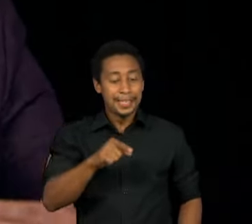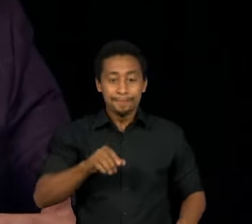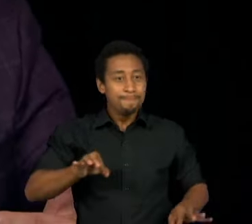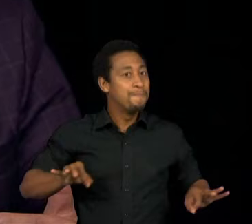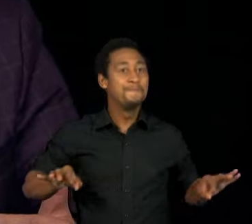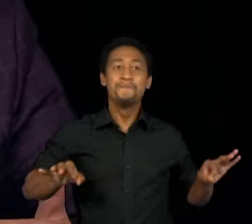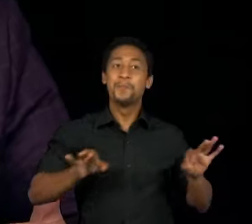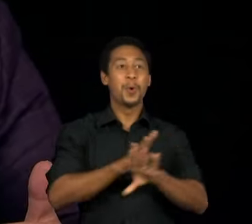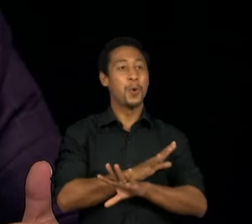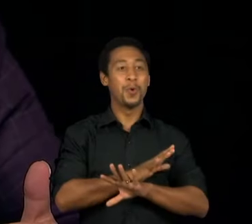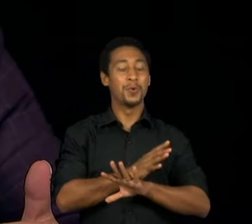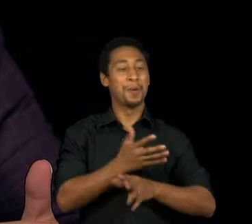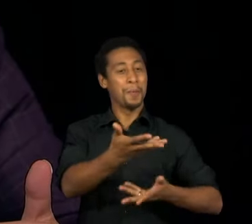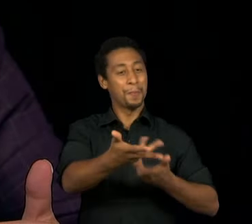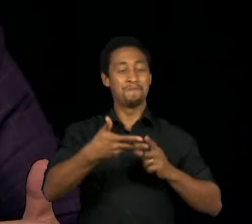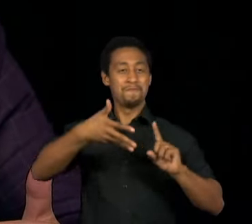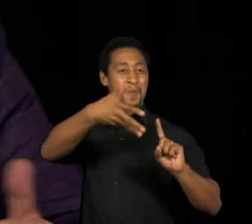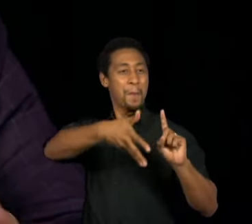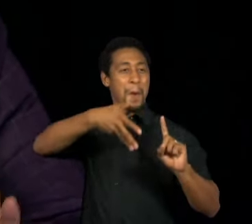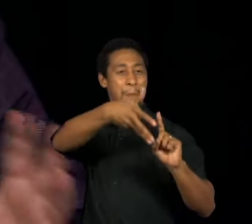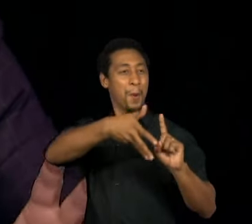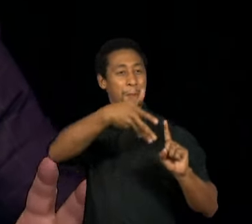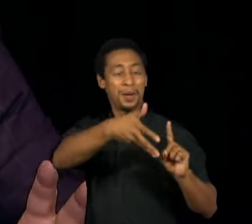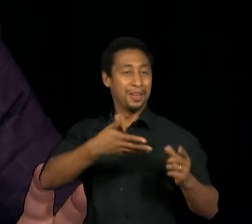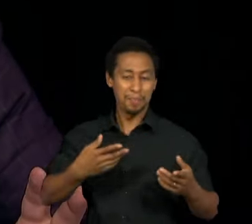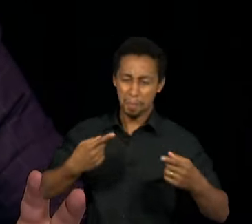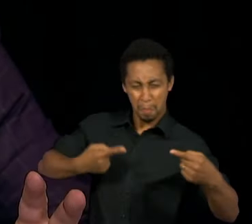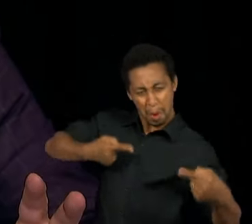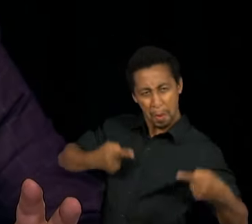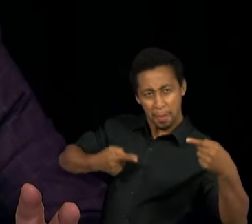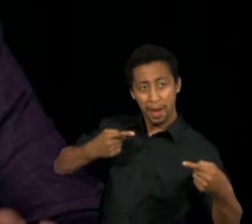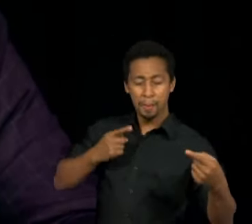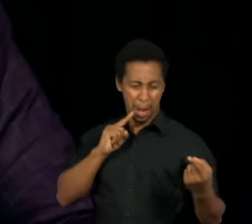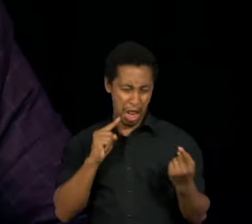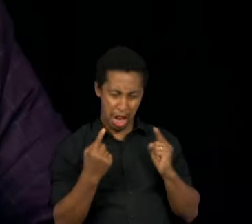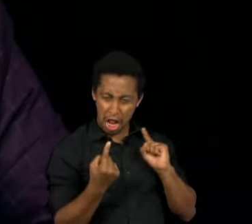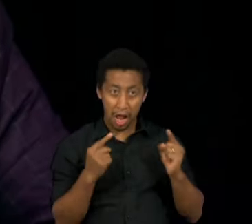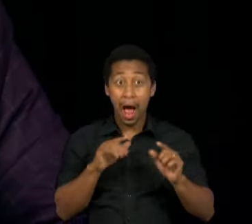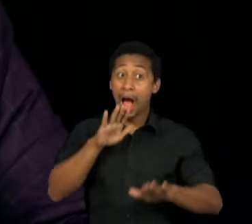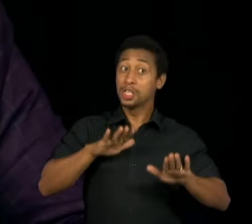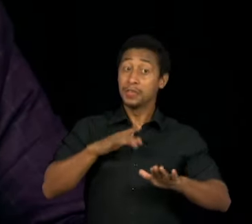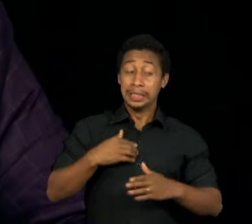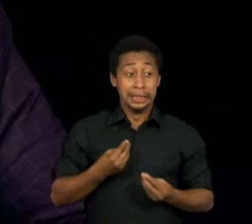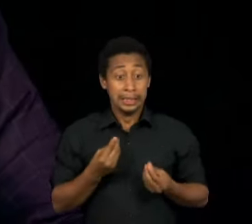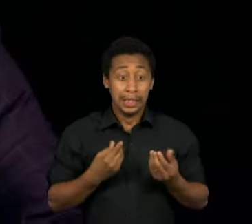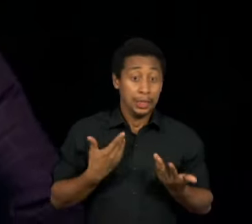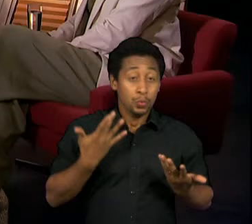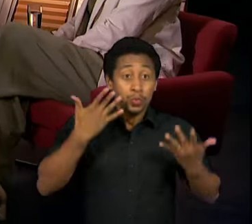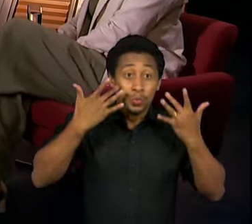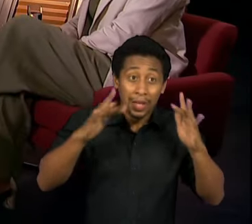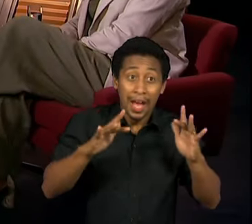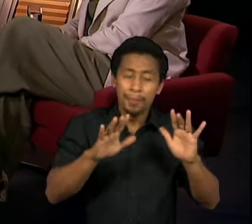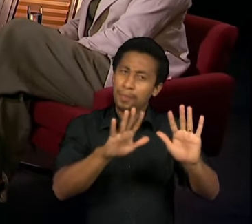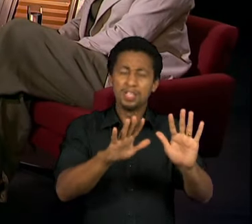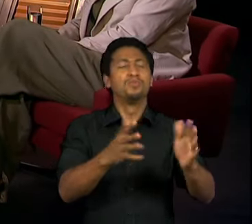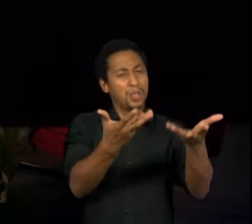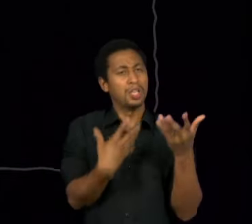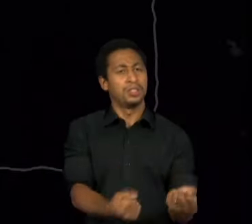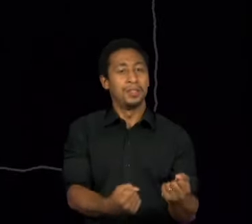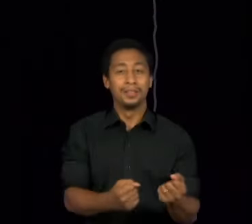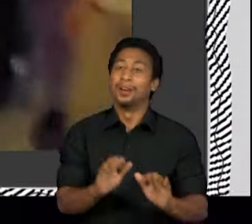pronta sempre para um debate né Mesmo que às vezes consegue na Treta né já